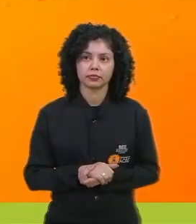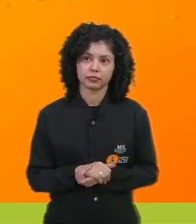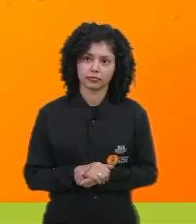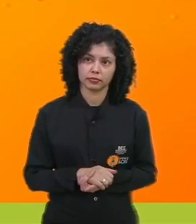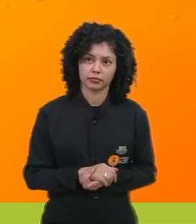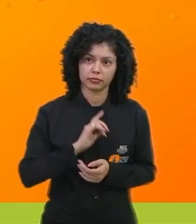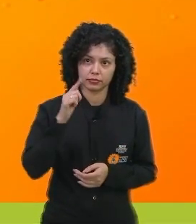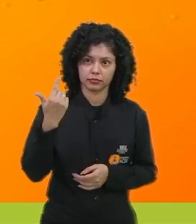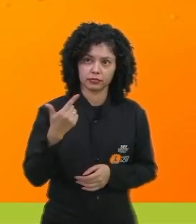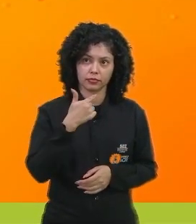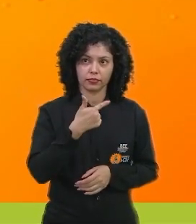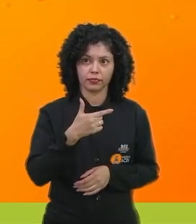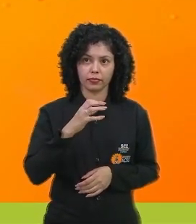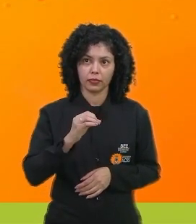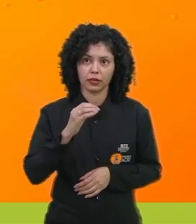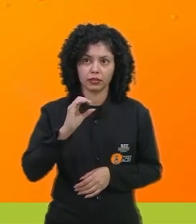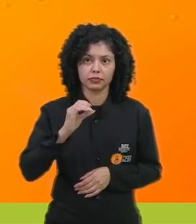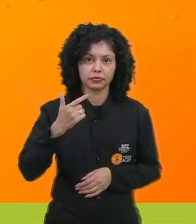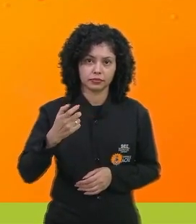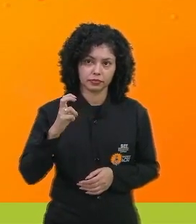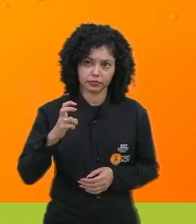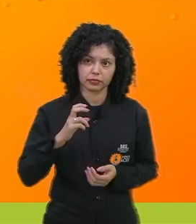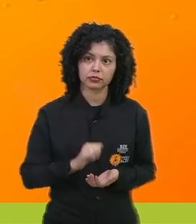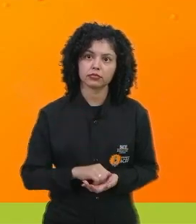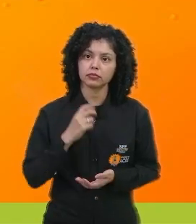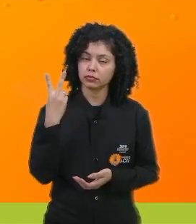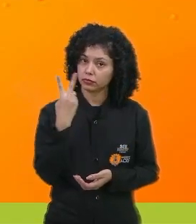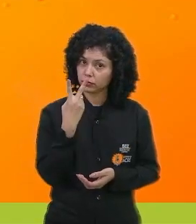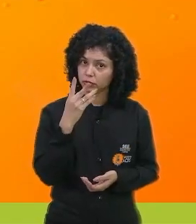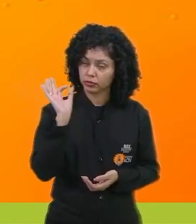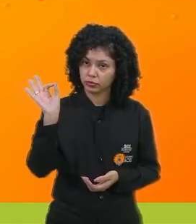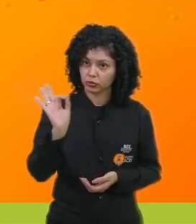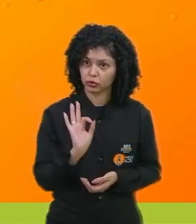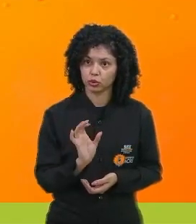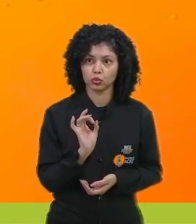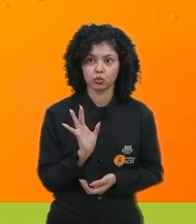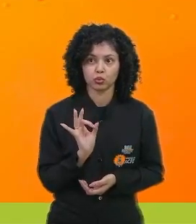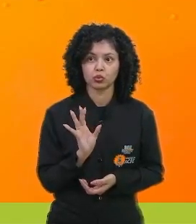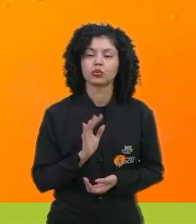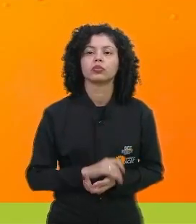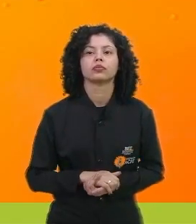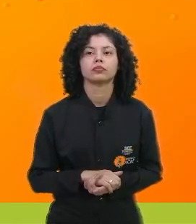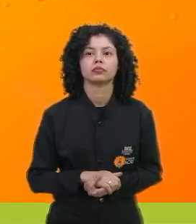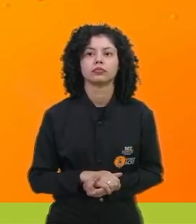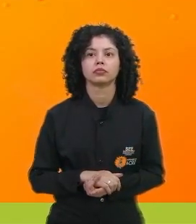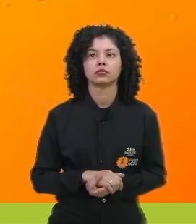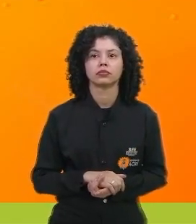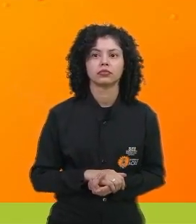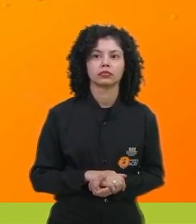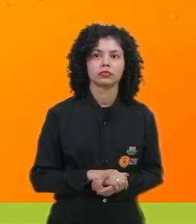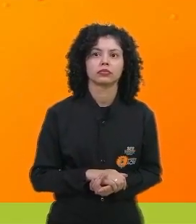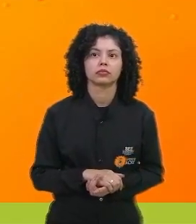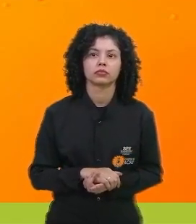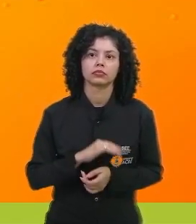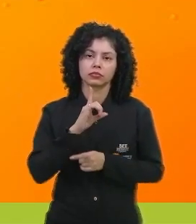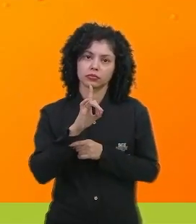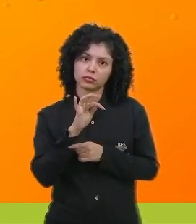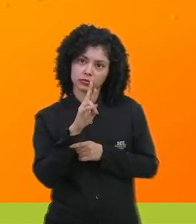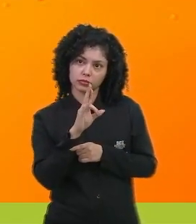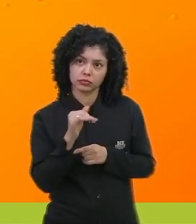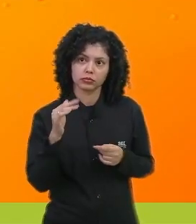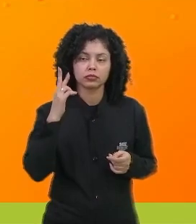lá em 2005, eu tinha apenas 2% de biodiesel no diesel